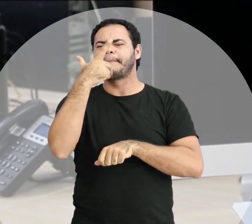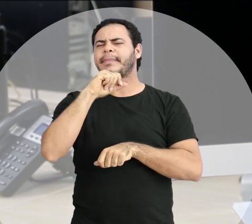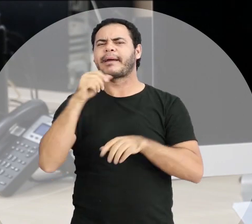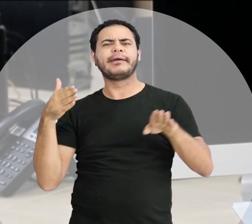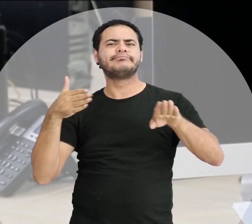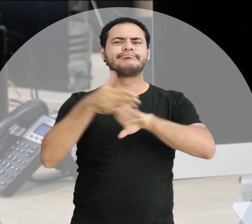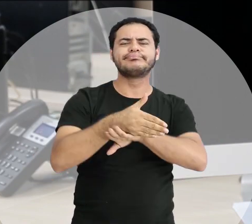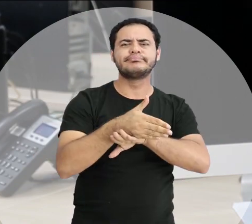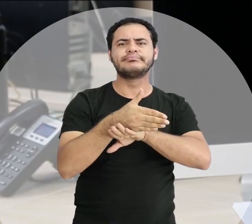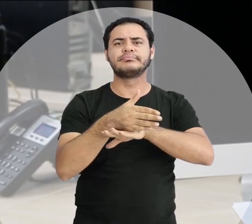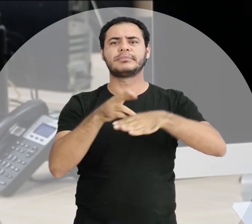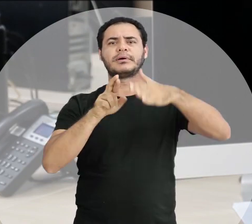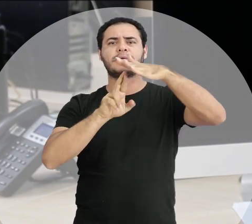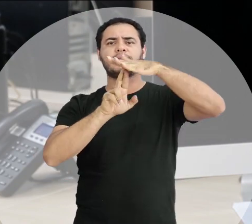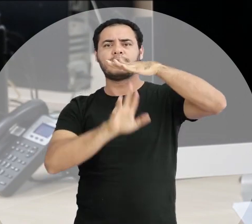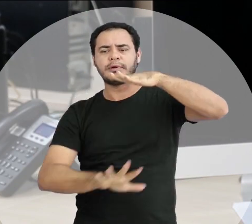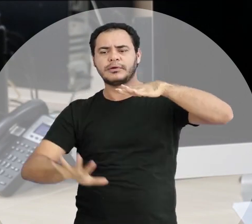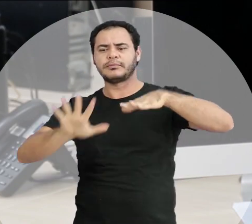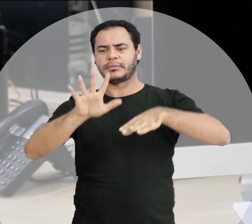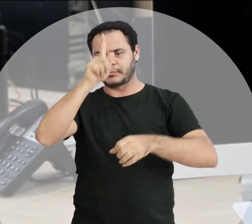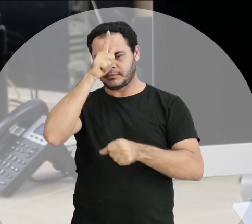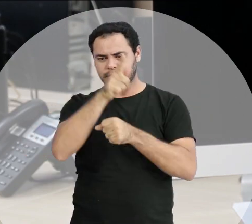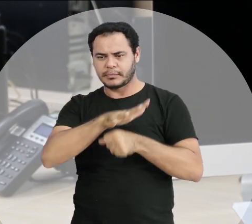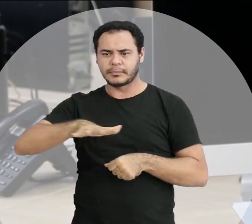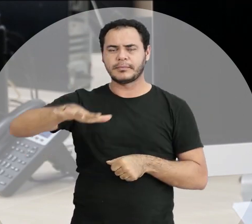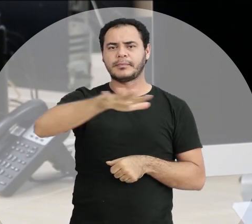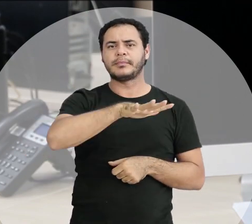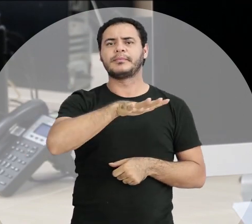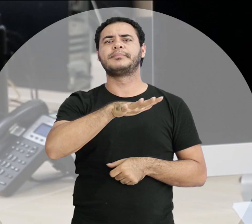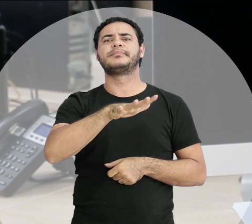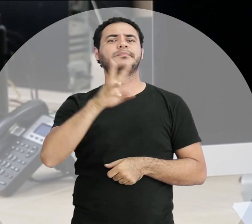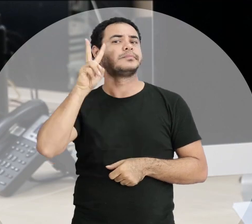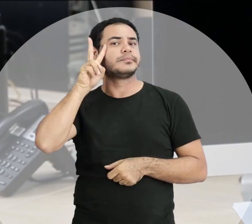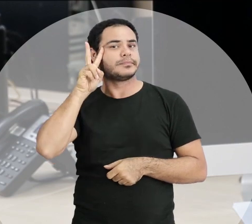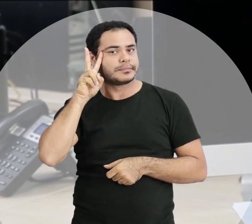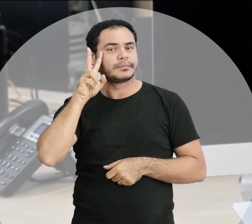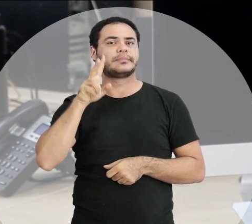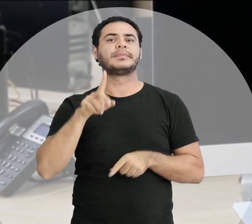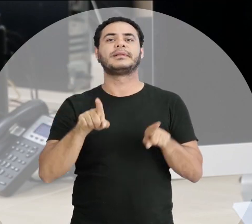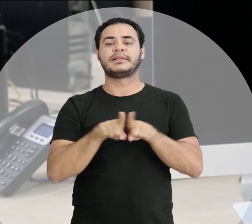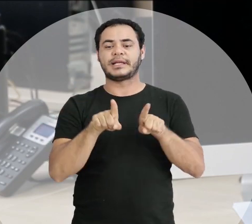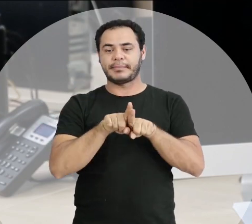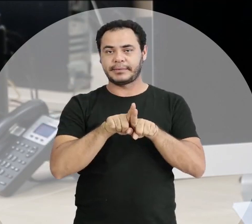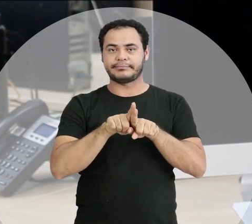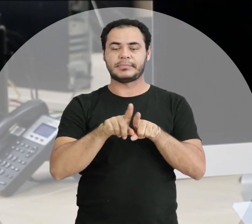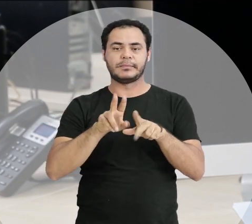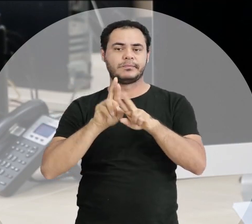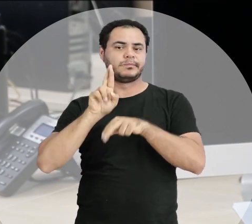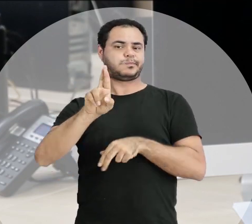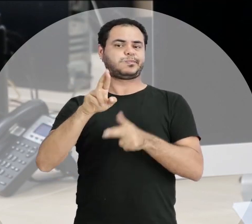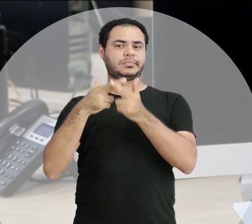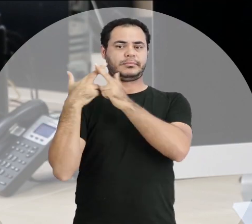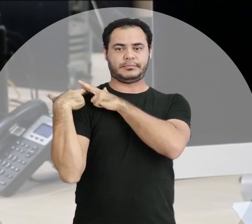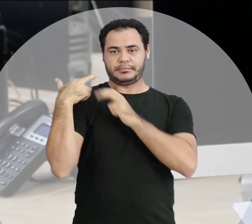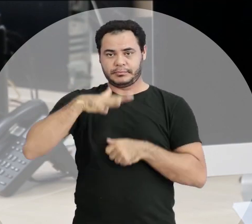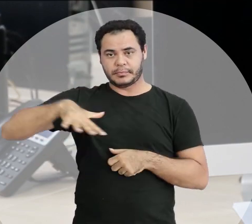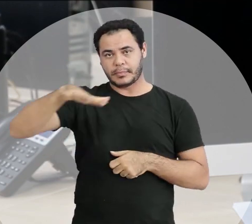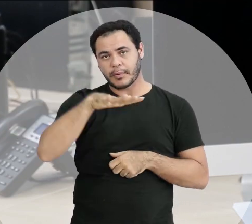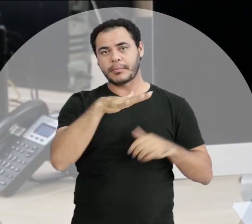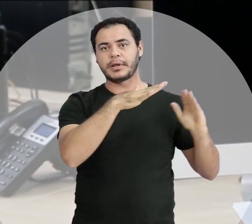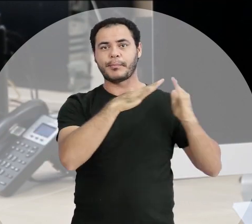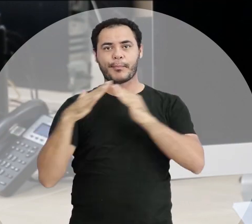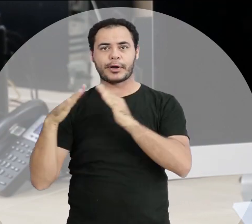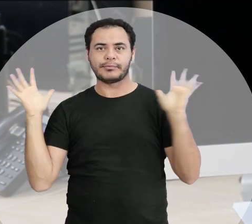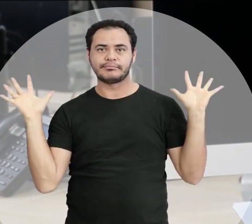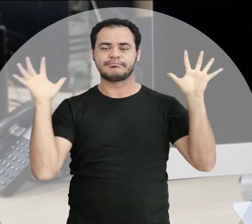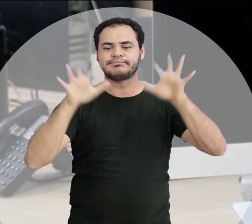das obras da unidade de Mombaça, gestores do IFCE, incluindo o reitor Virgílio Araripe, autoridades locais e principalmente